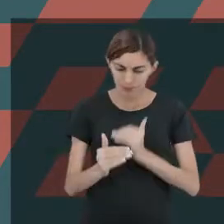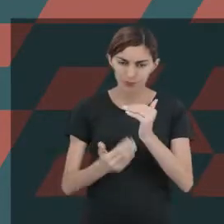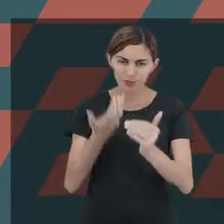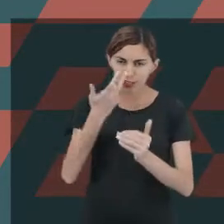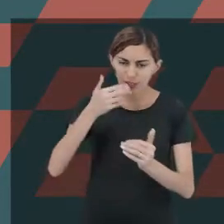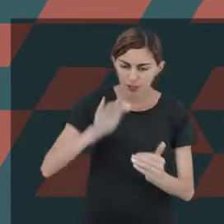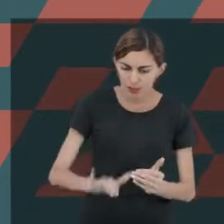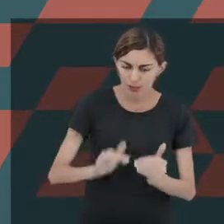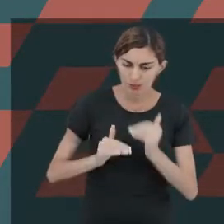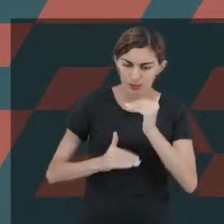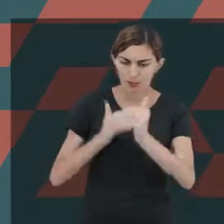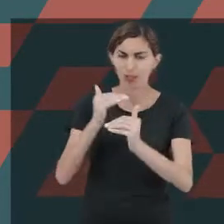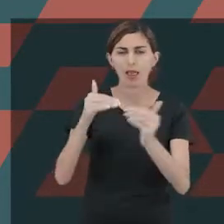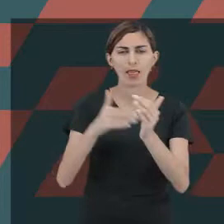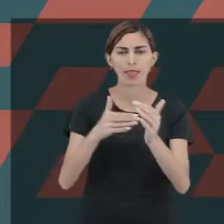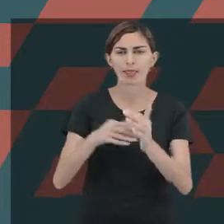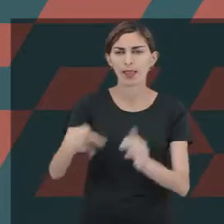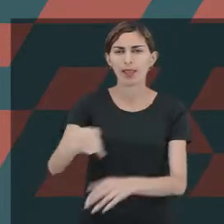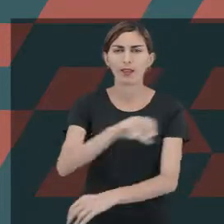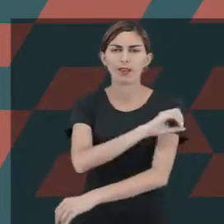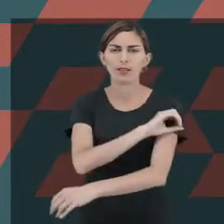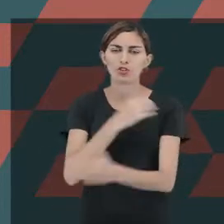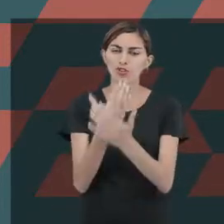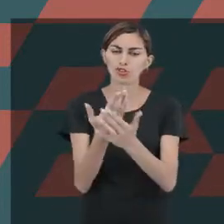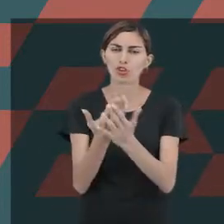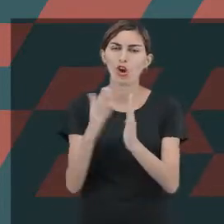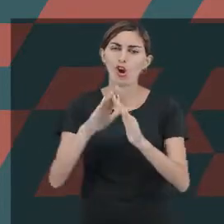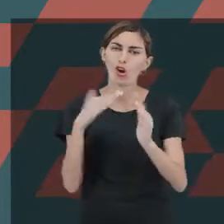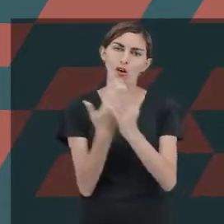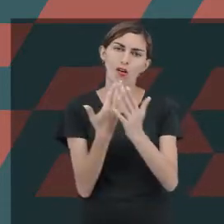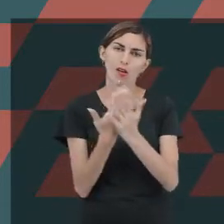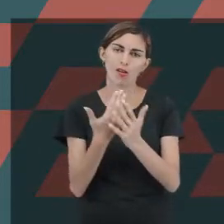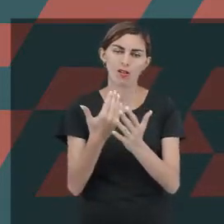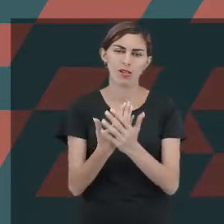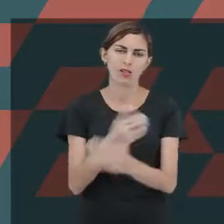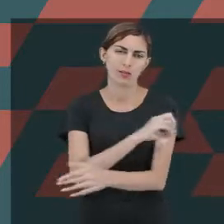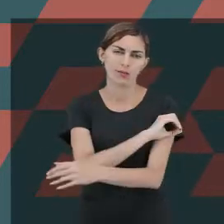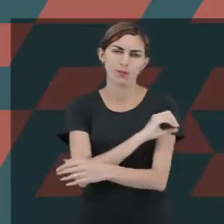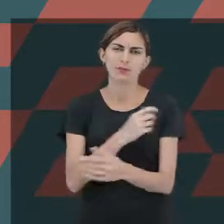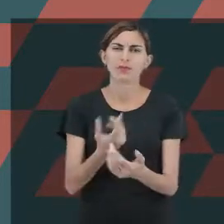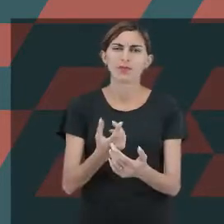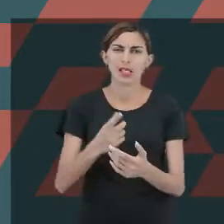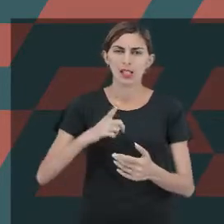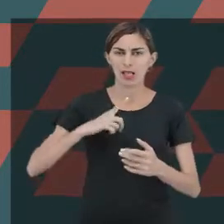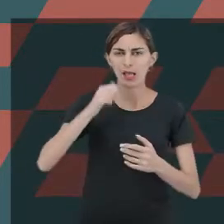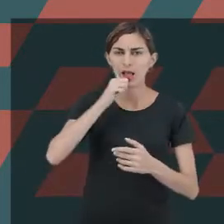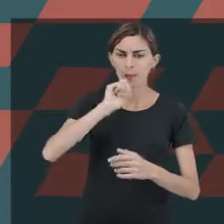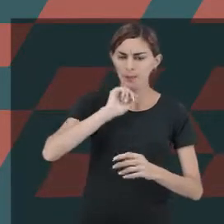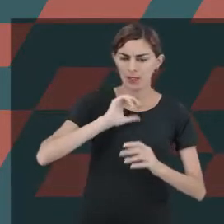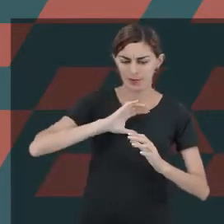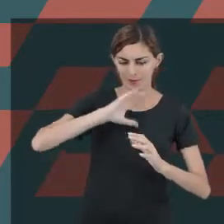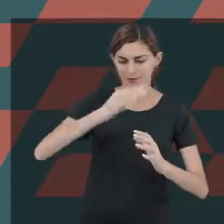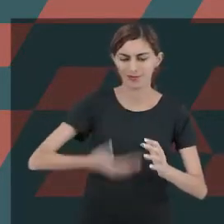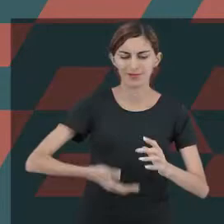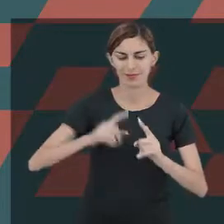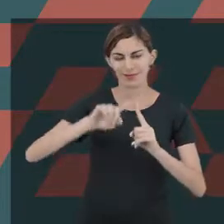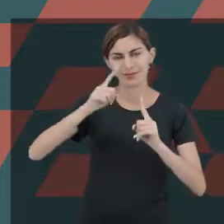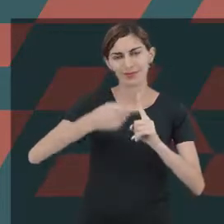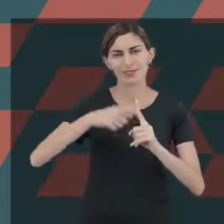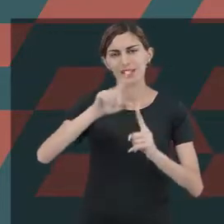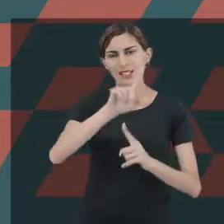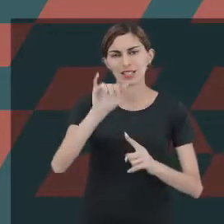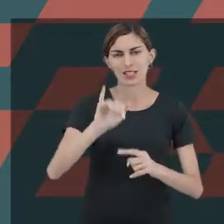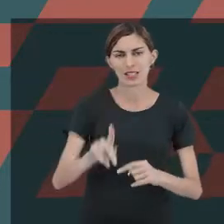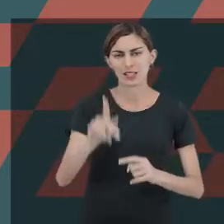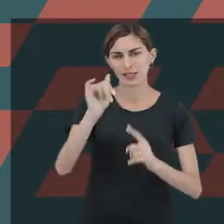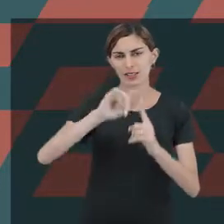até a fase de alfabetização. Então, até uma criança que nasceu de uma mãe que teve Zika na gravidez, a gente tem que acompanhar até a alfabetização. Alfabetização bem, aí você dá